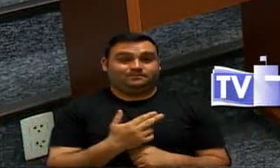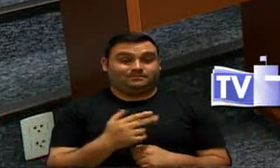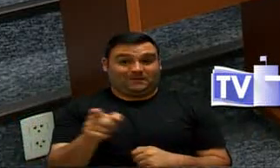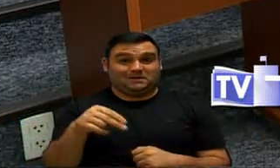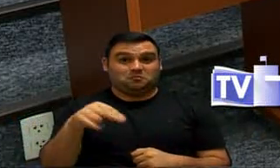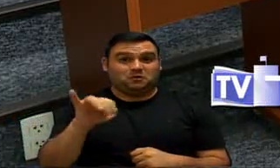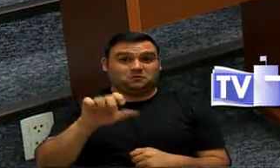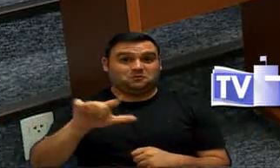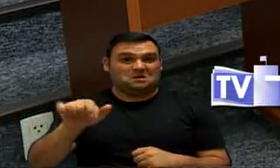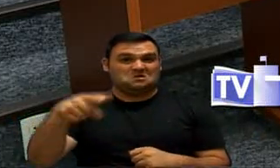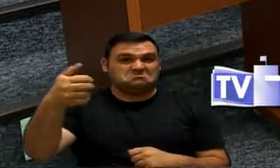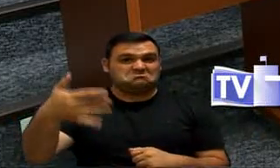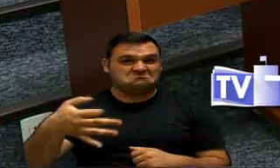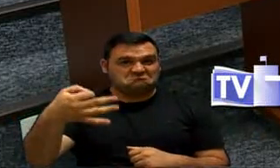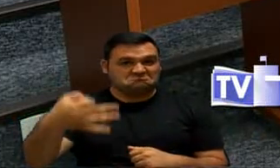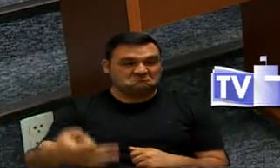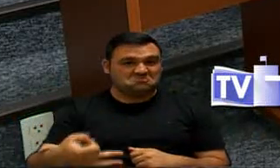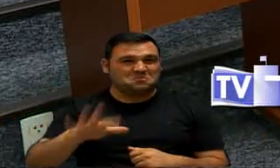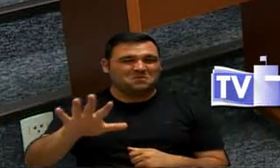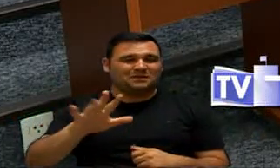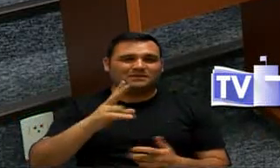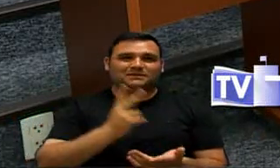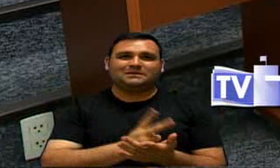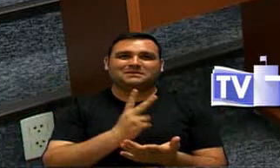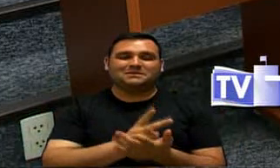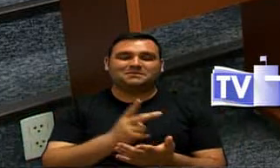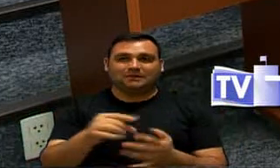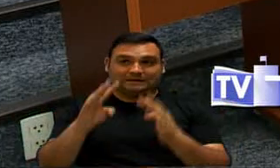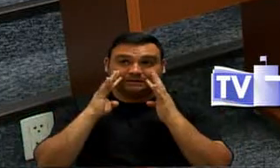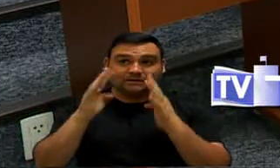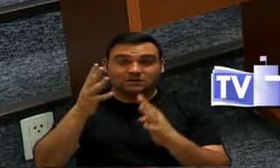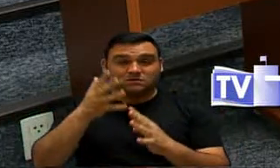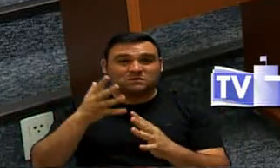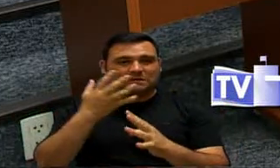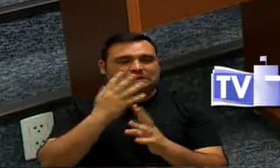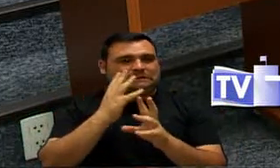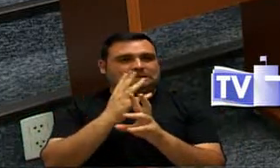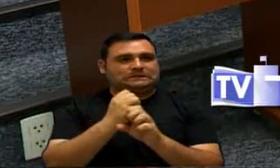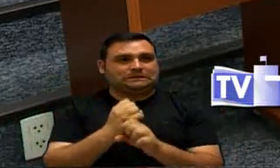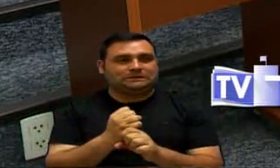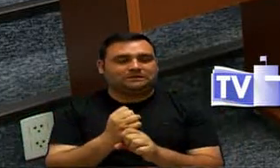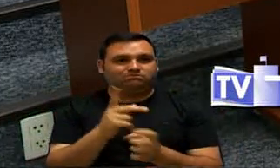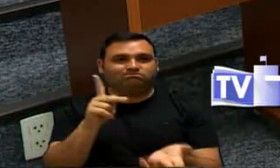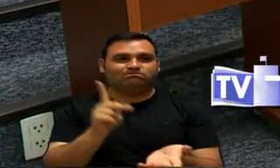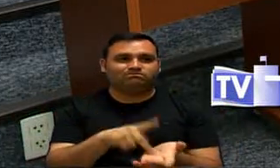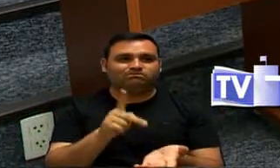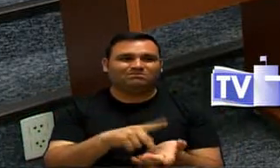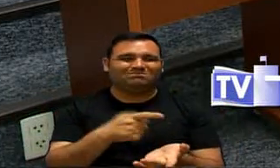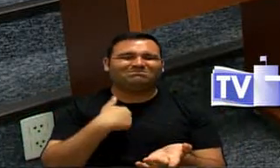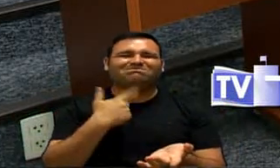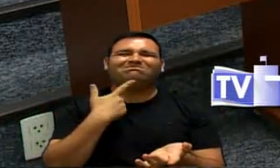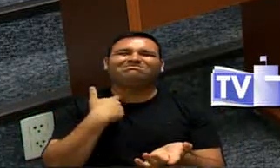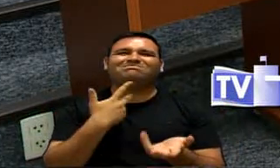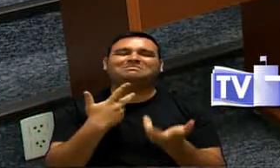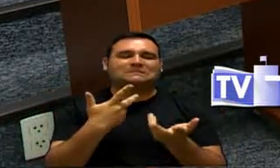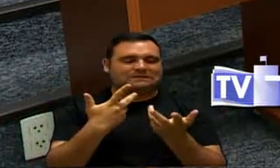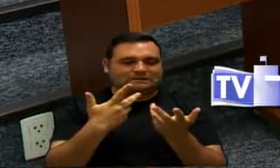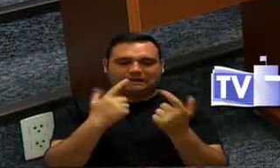Manuela se colocou muito bem, mas toda vez que eu ouço esses números, sinceramente, gente, dá vontade de